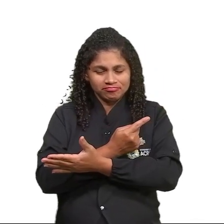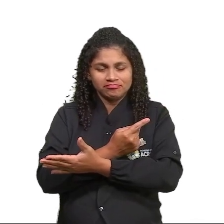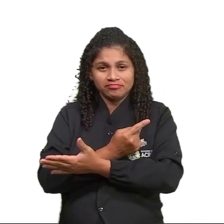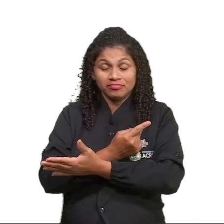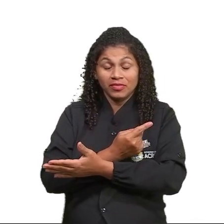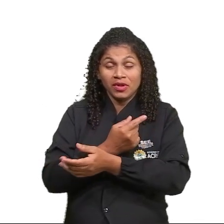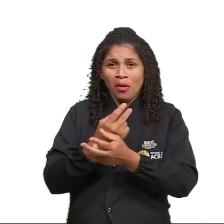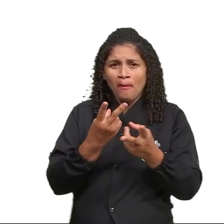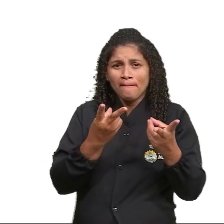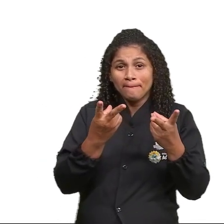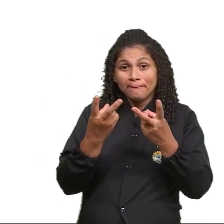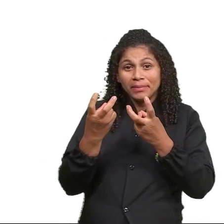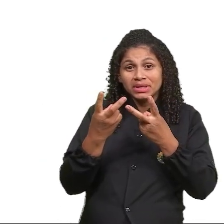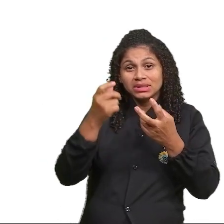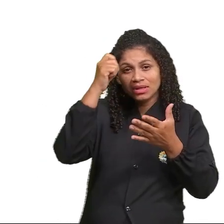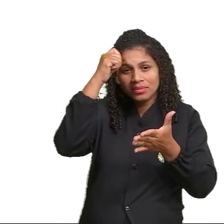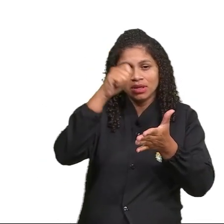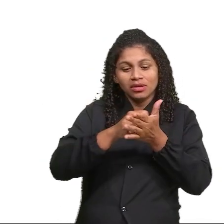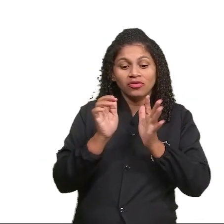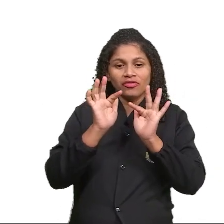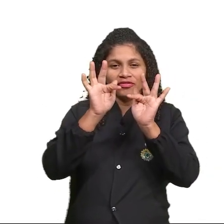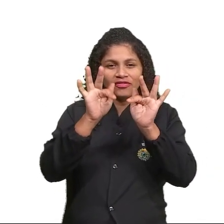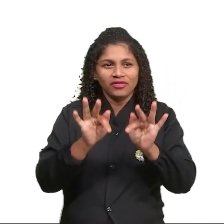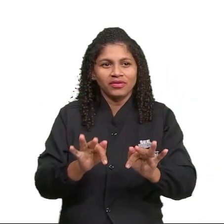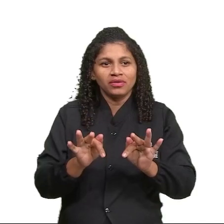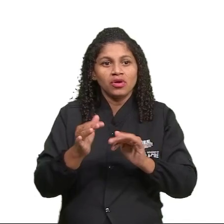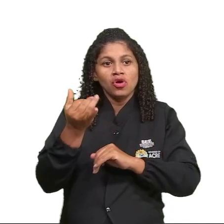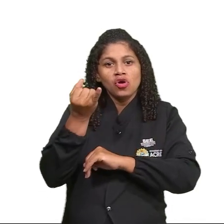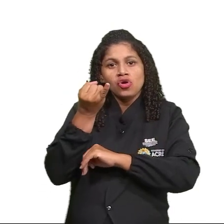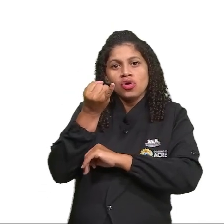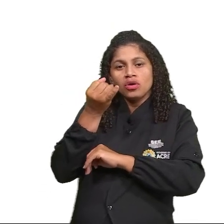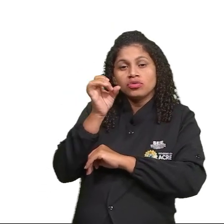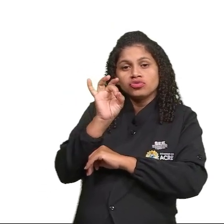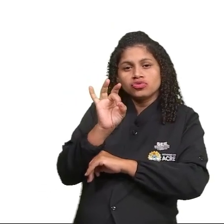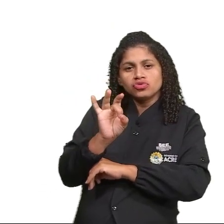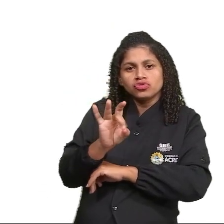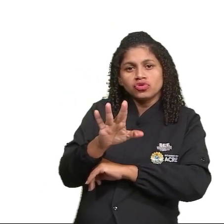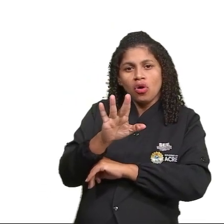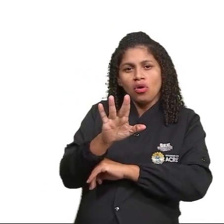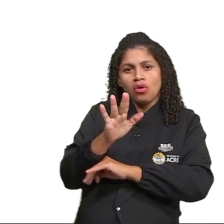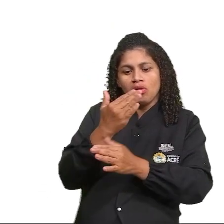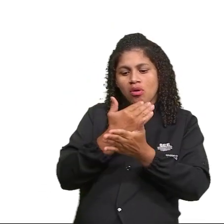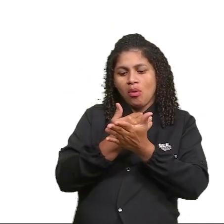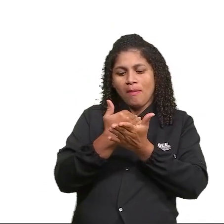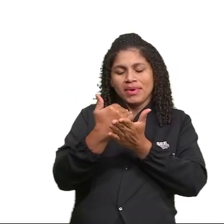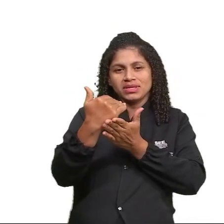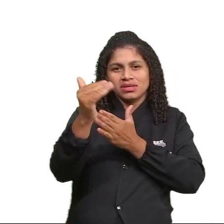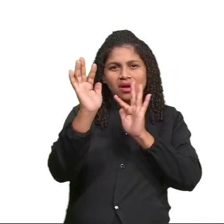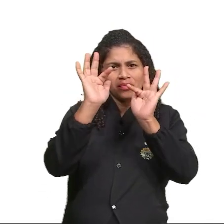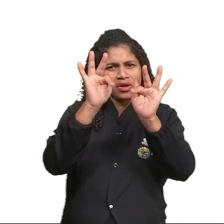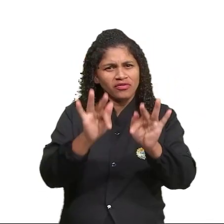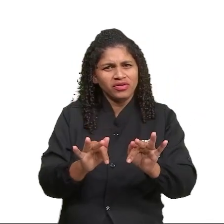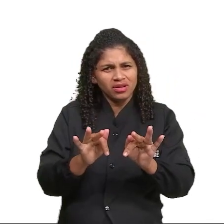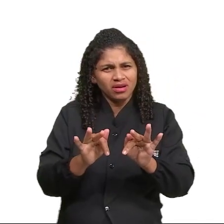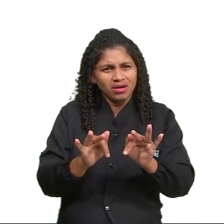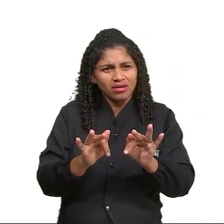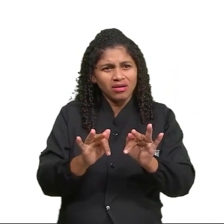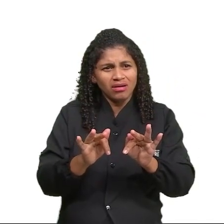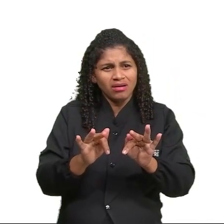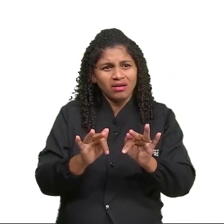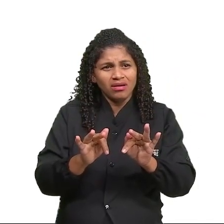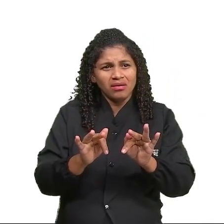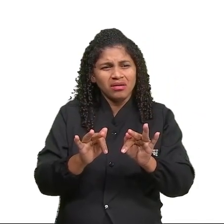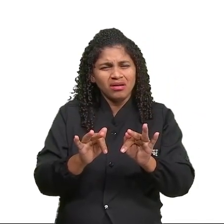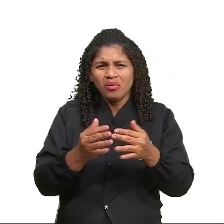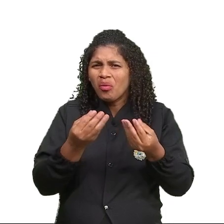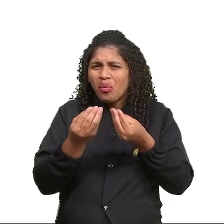narrador utiliza. No final ele fala assim, ó, só não inicio pelo fim. Só que durante todo o texto ele fala que não tem nem começo nem fim, porque